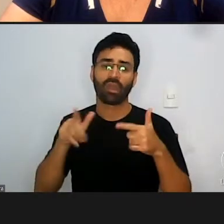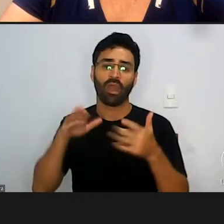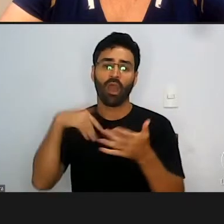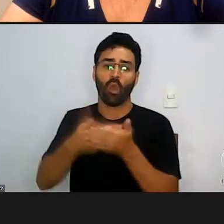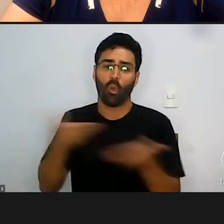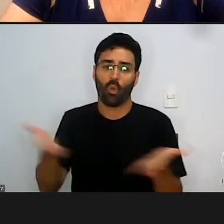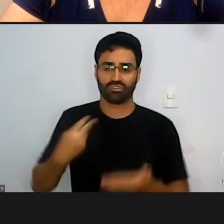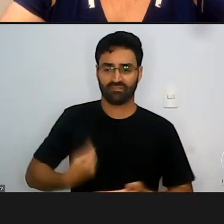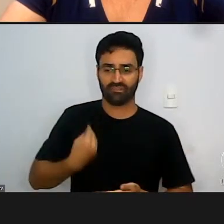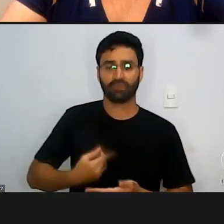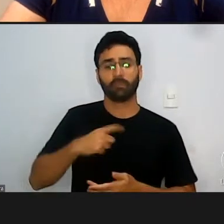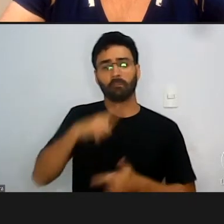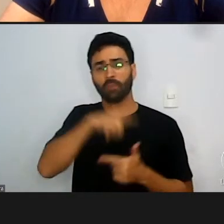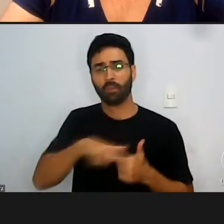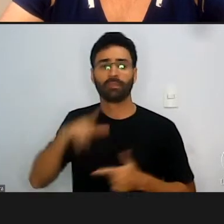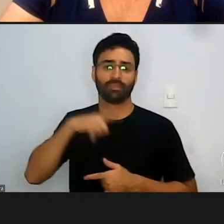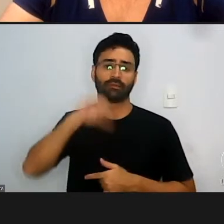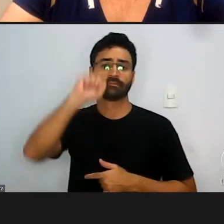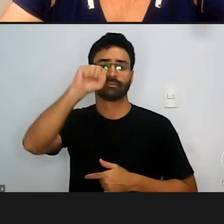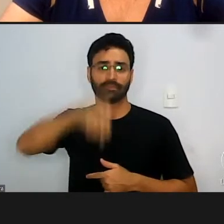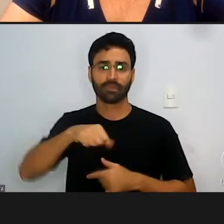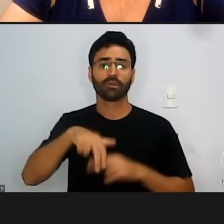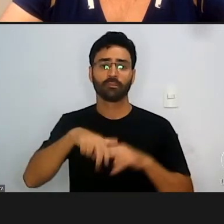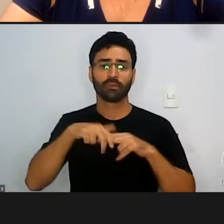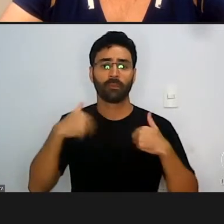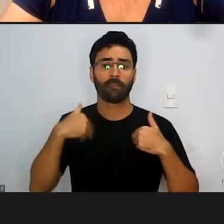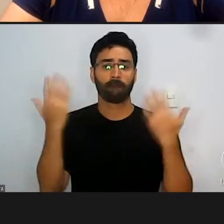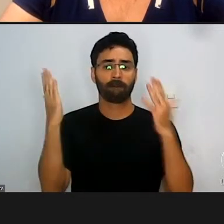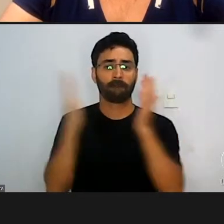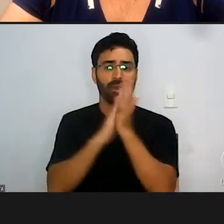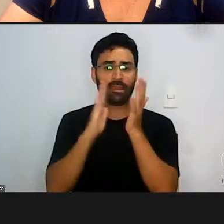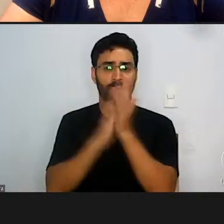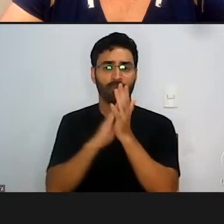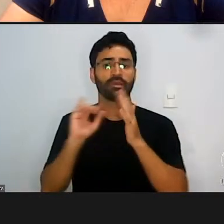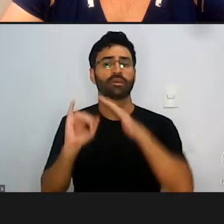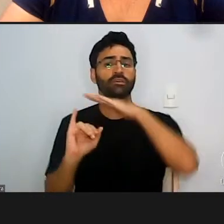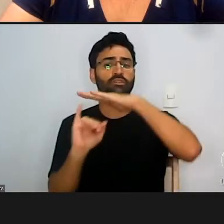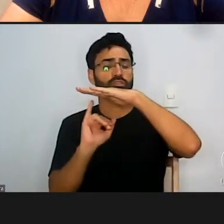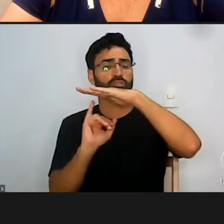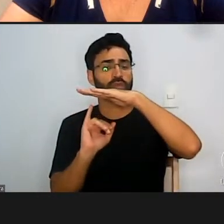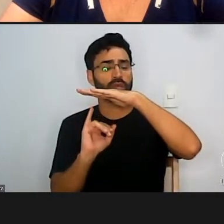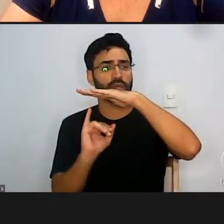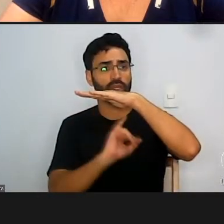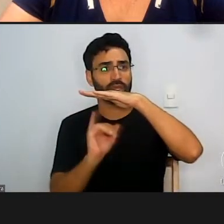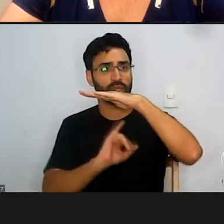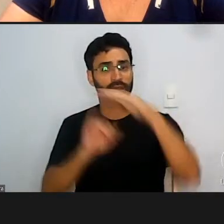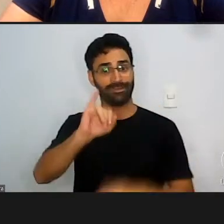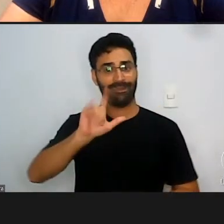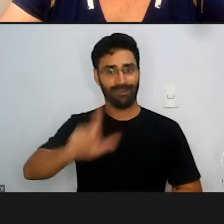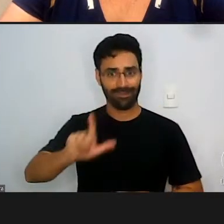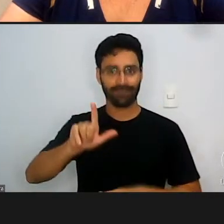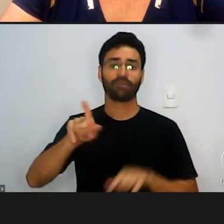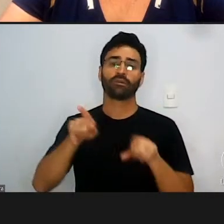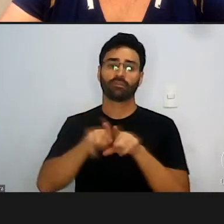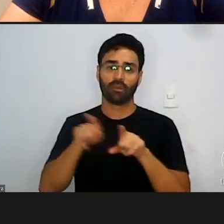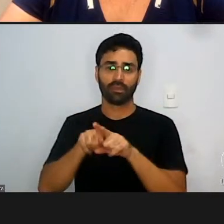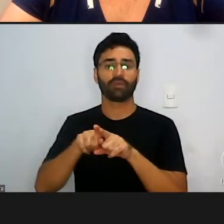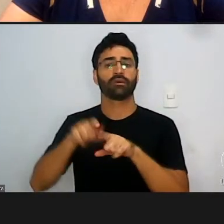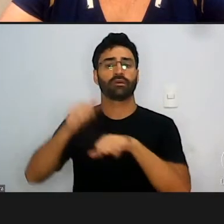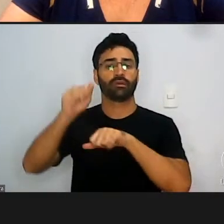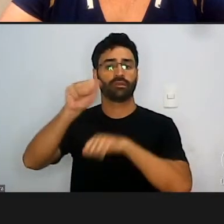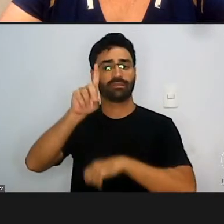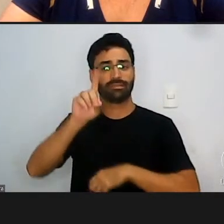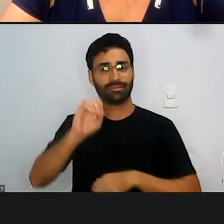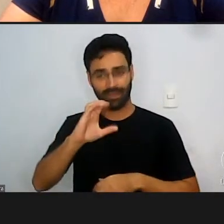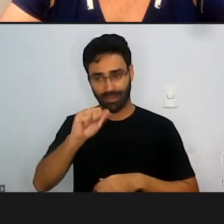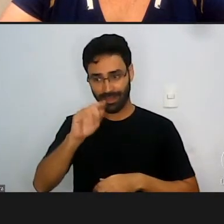últimos tempos. Então, meus parabéns também ao Instituto de Letras, ao Decanato e a todos aqueles que tornaram possível vermos